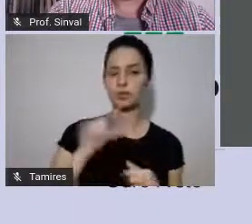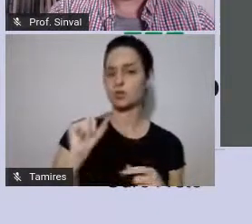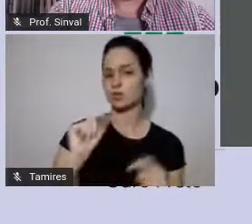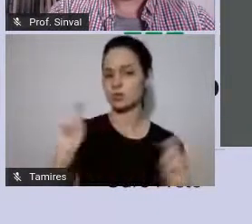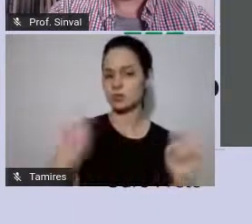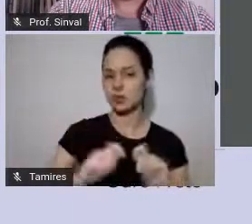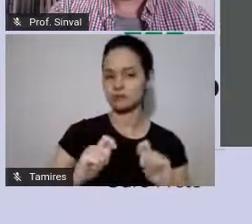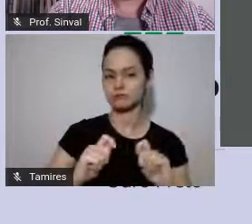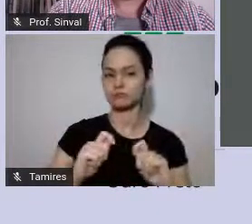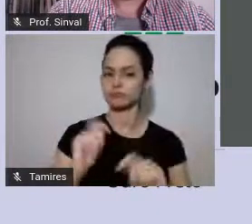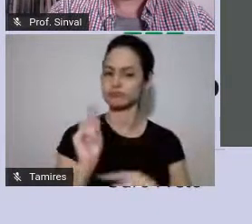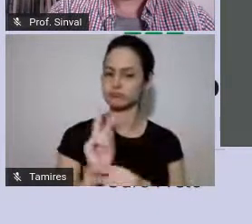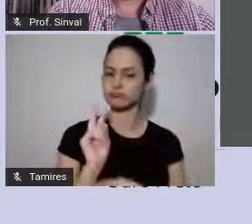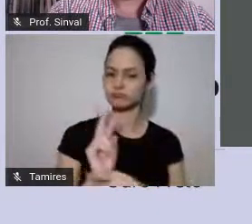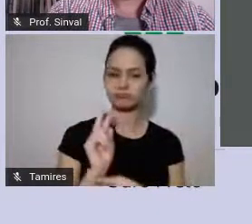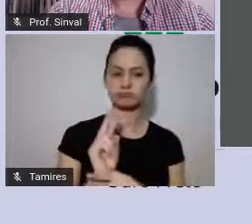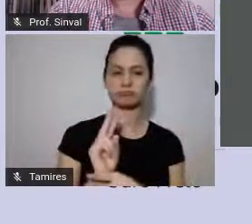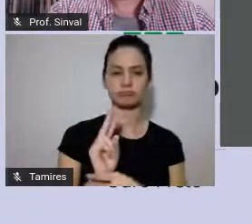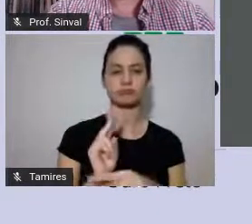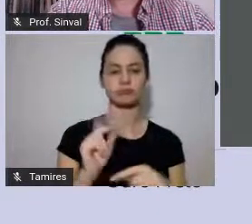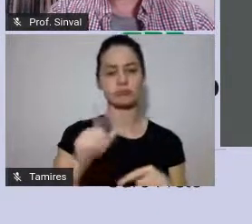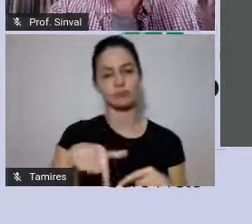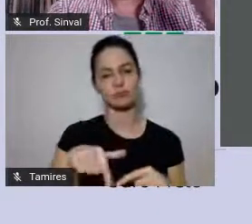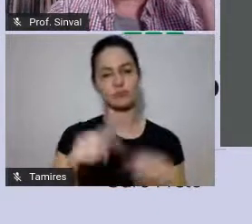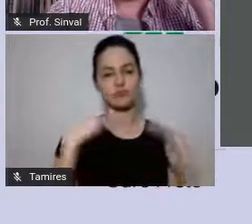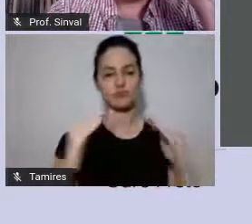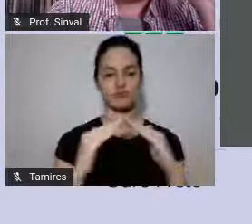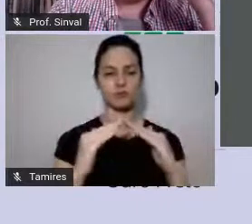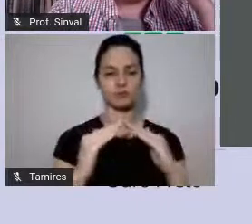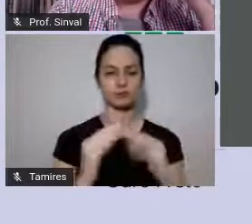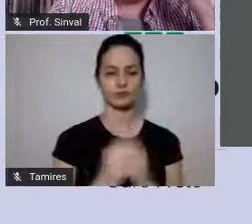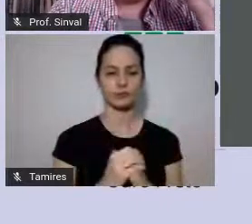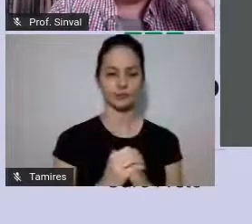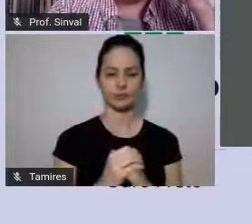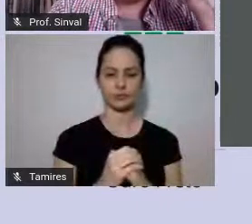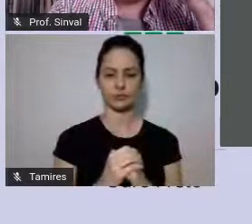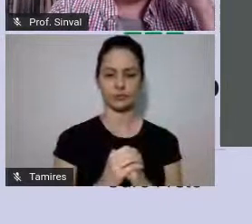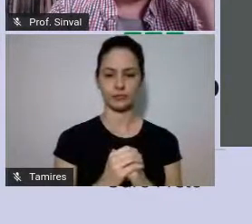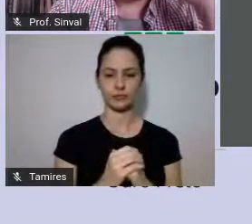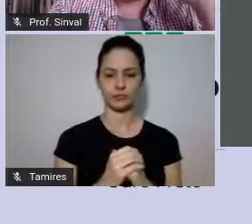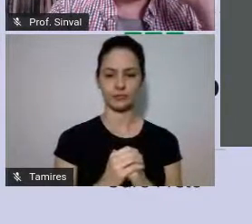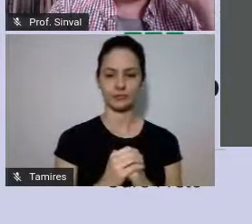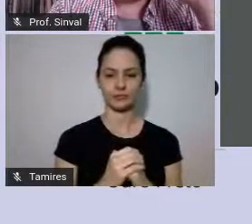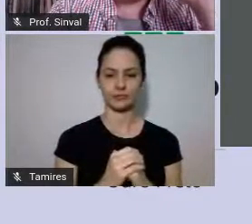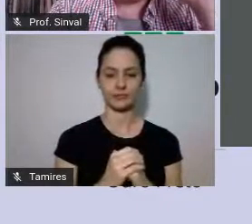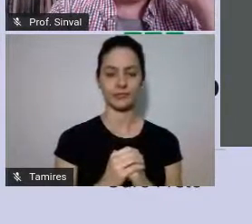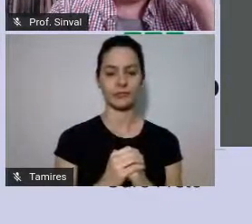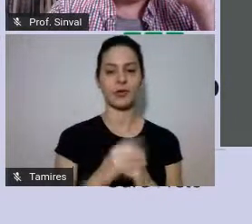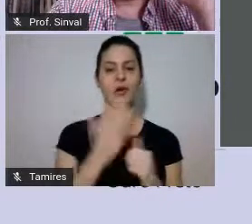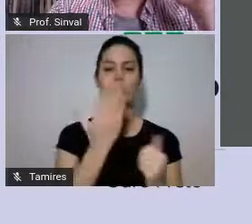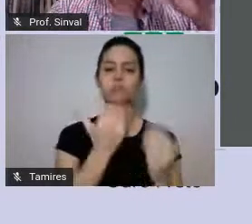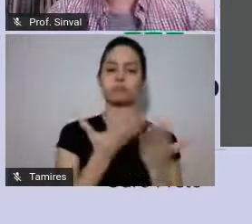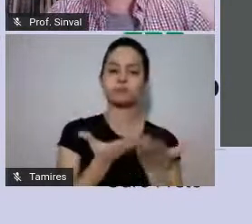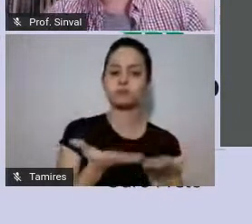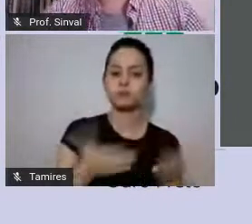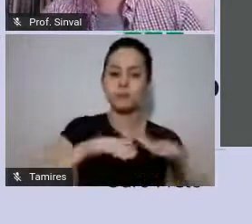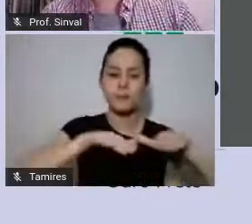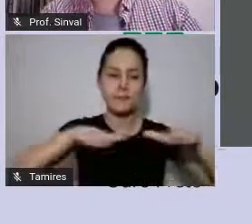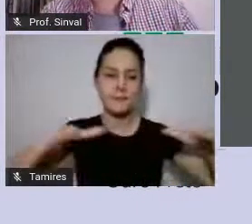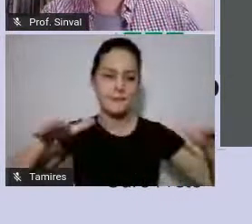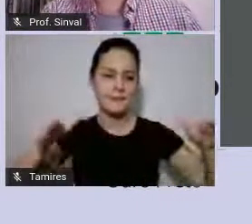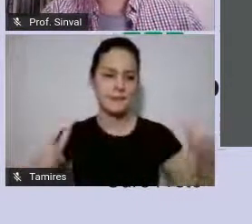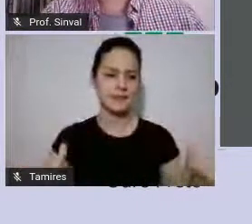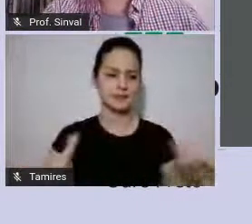estrutura aristocrática da casa. Os almoços eram servidos em mesas, aproximadamente